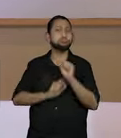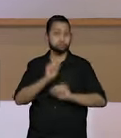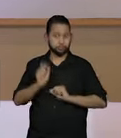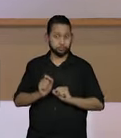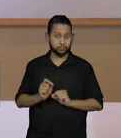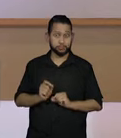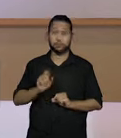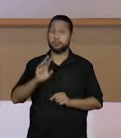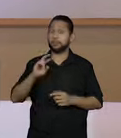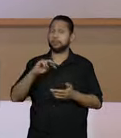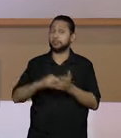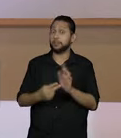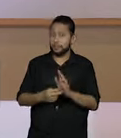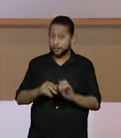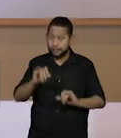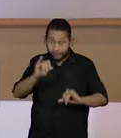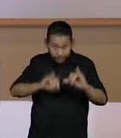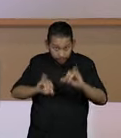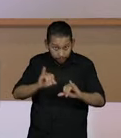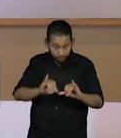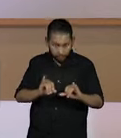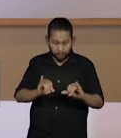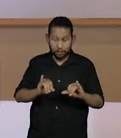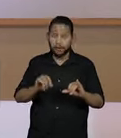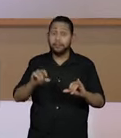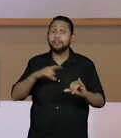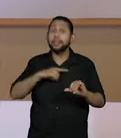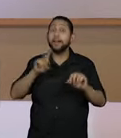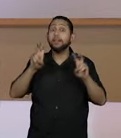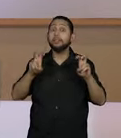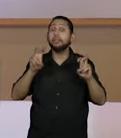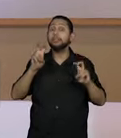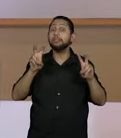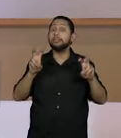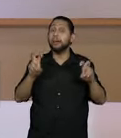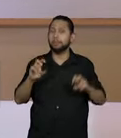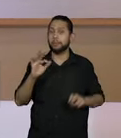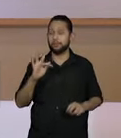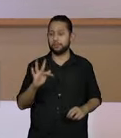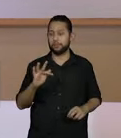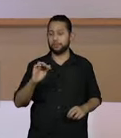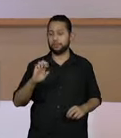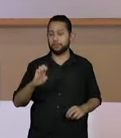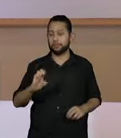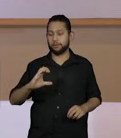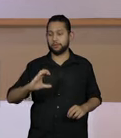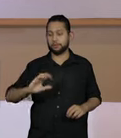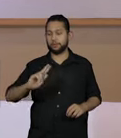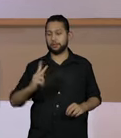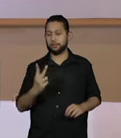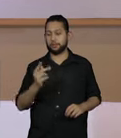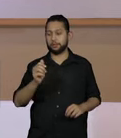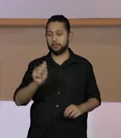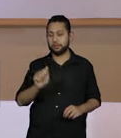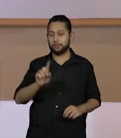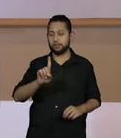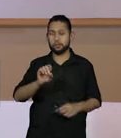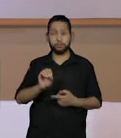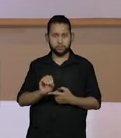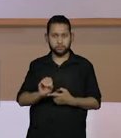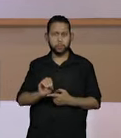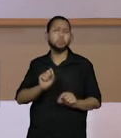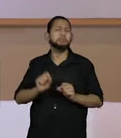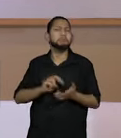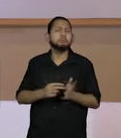relação química feita em um sistema fechado. O que a gente pode dizer de sistema fechado?